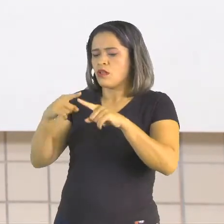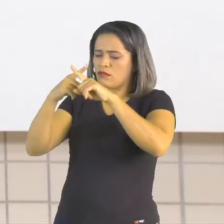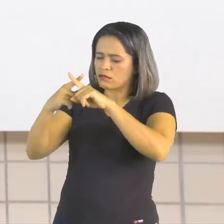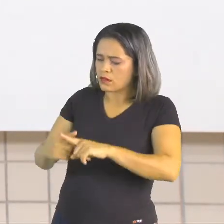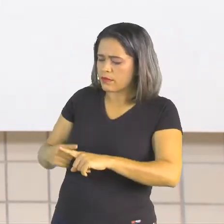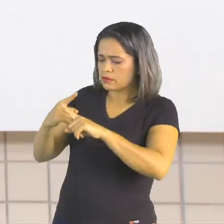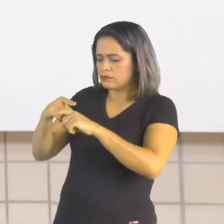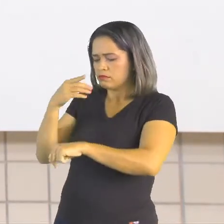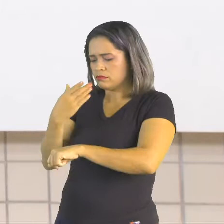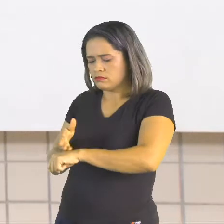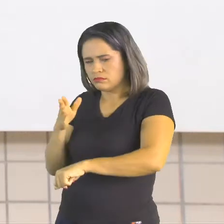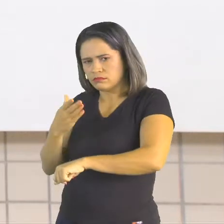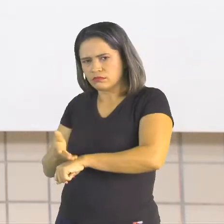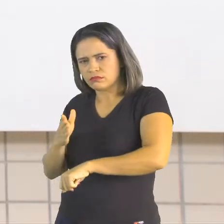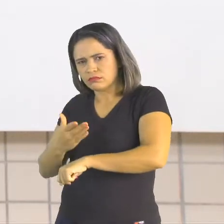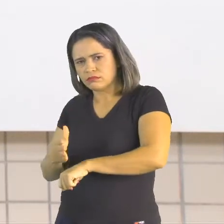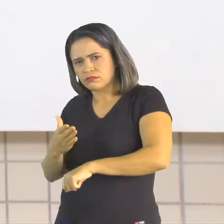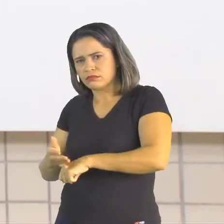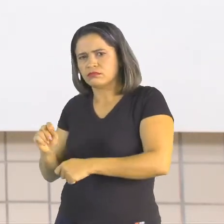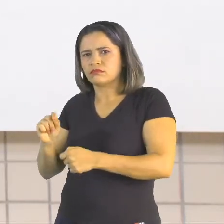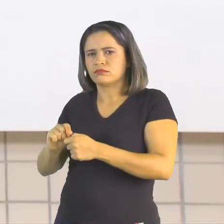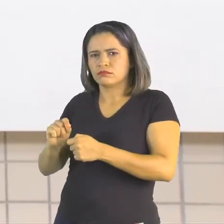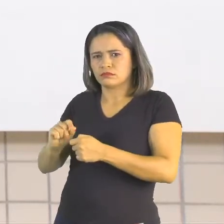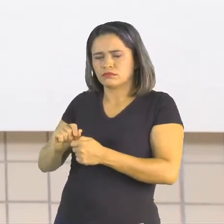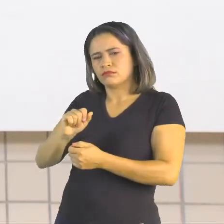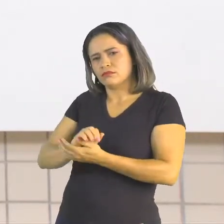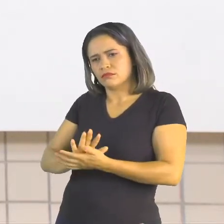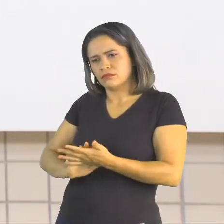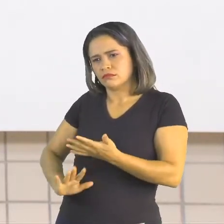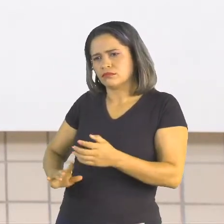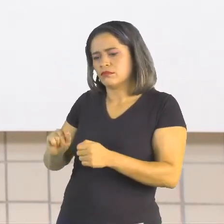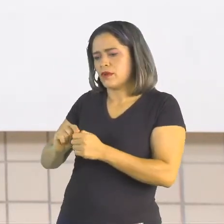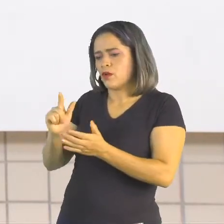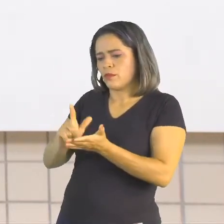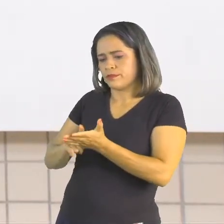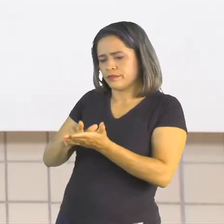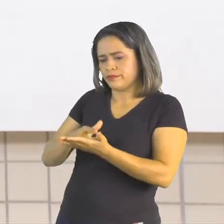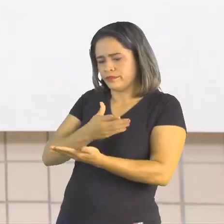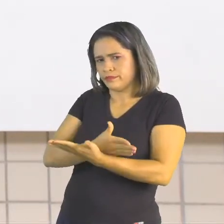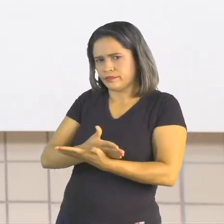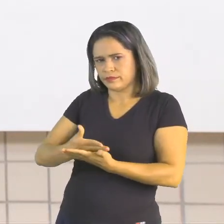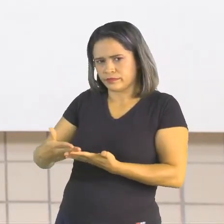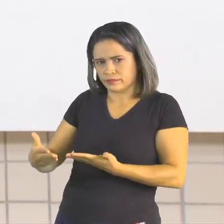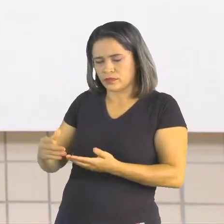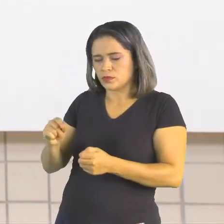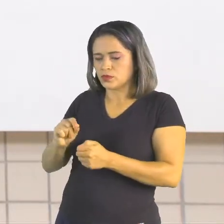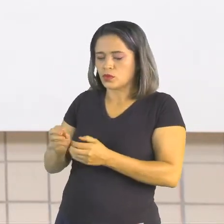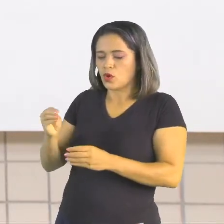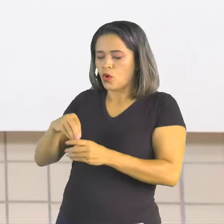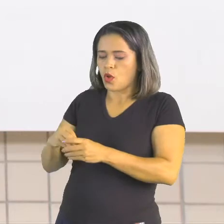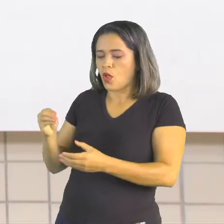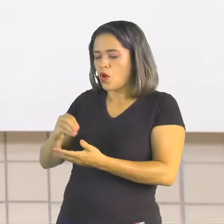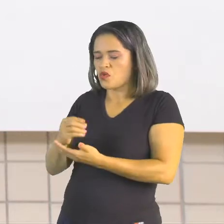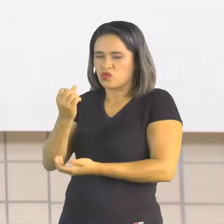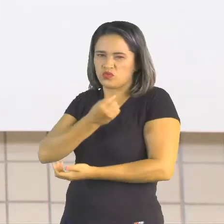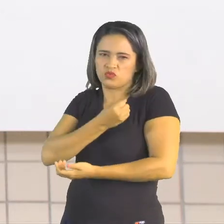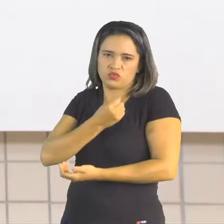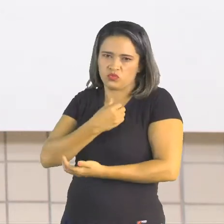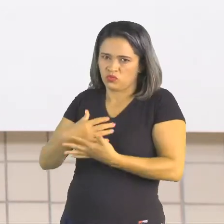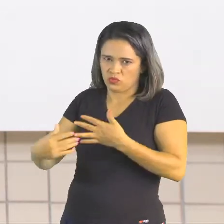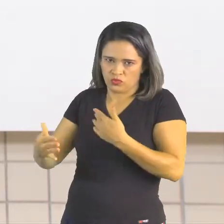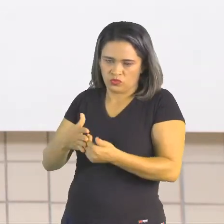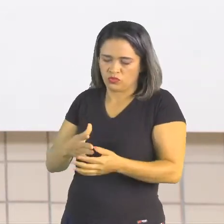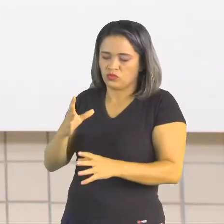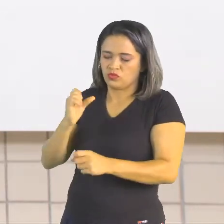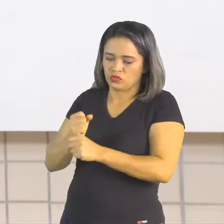alguns exercícios desse, você mesmo pode elaborar, pega uma folha em branco aí, coloca alguns números meio aleatórios mesmo, tente